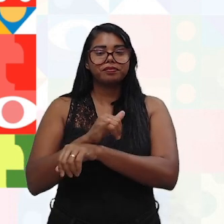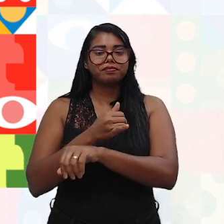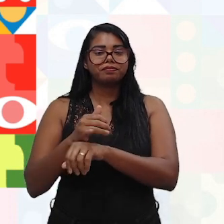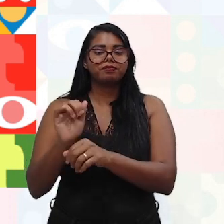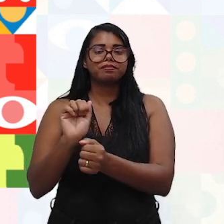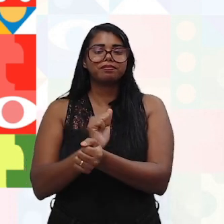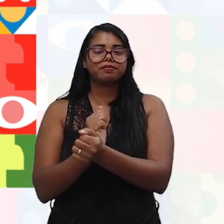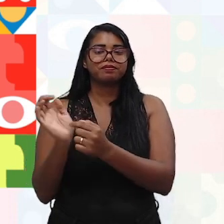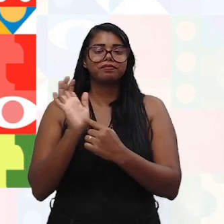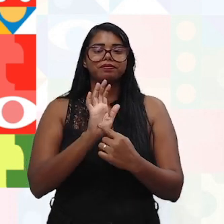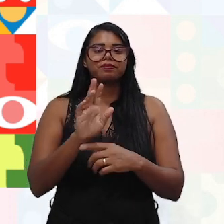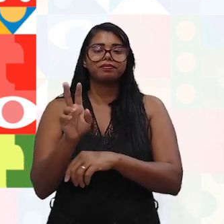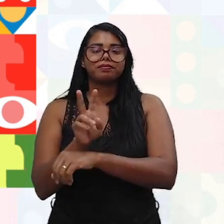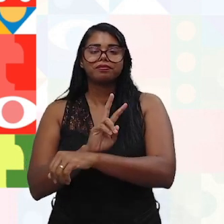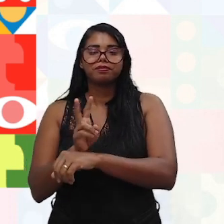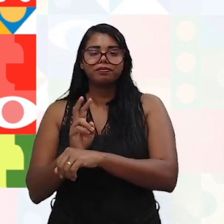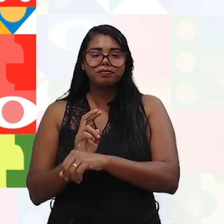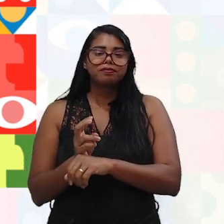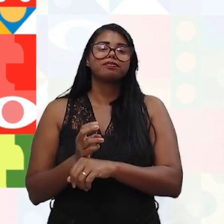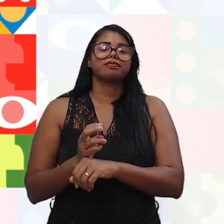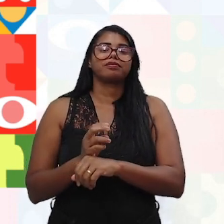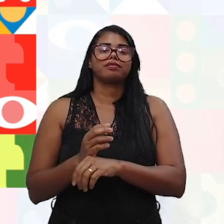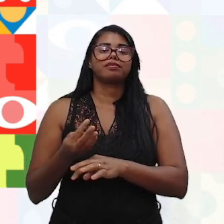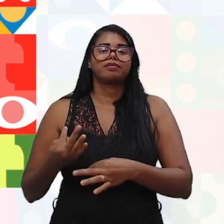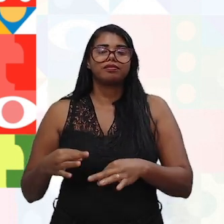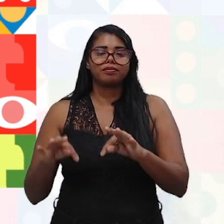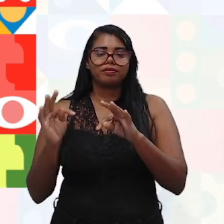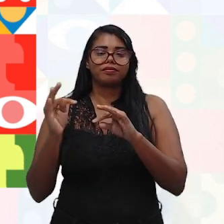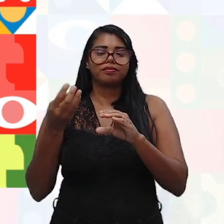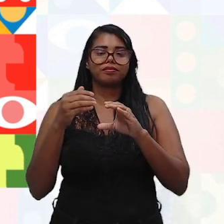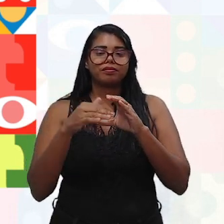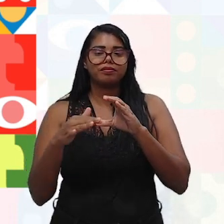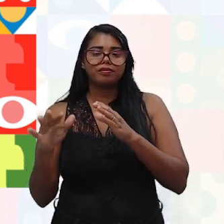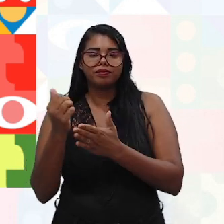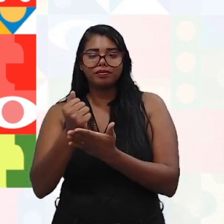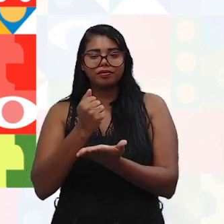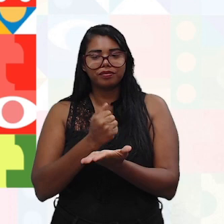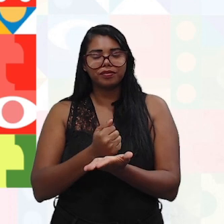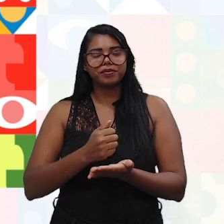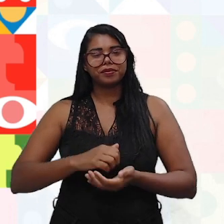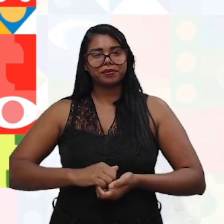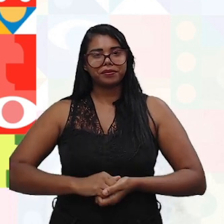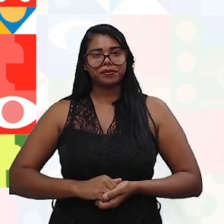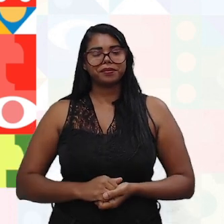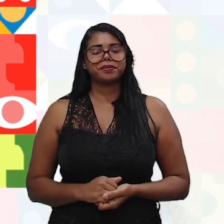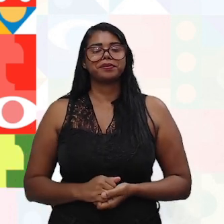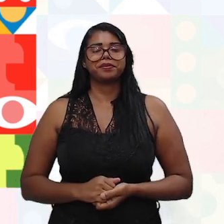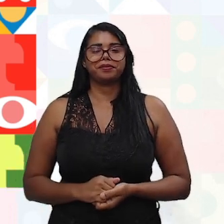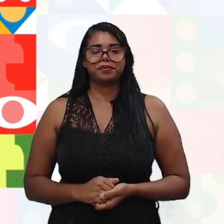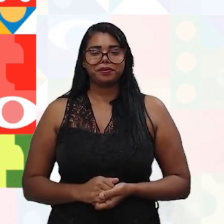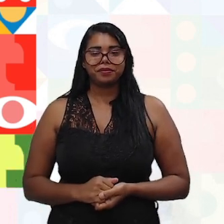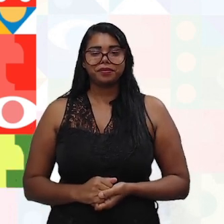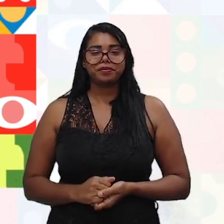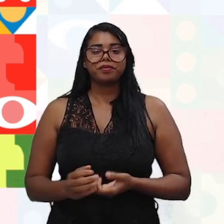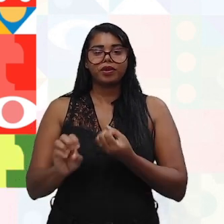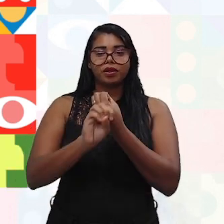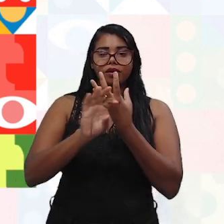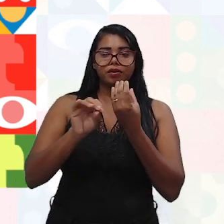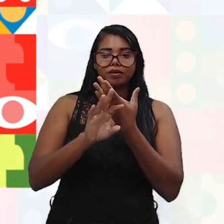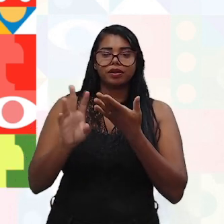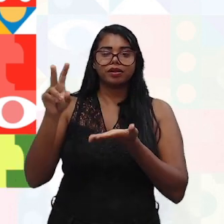lidar com a preservação digital de acervos. Então, a gente tem a preservação do acervo presencial,